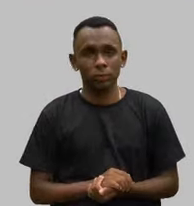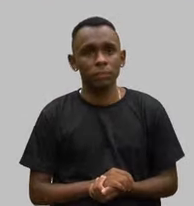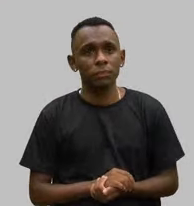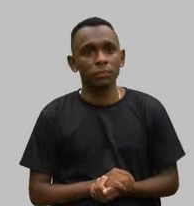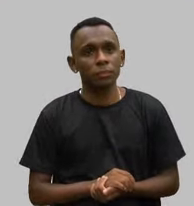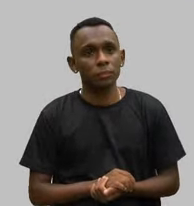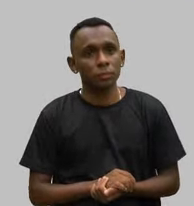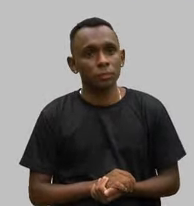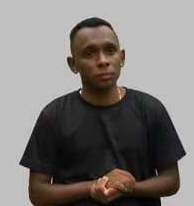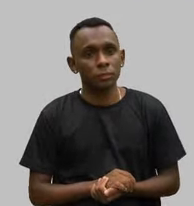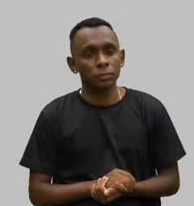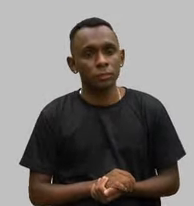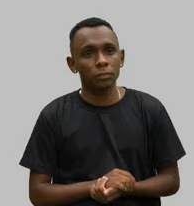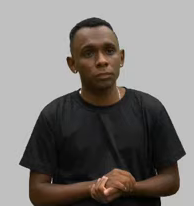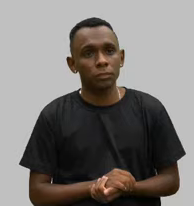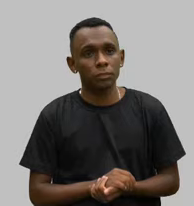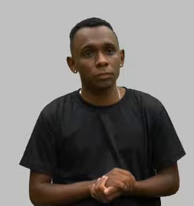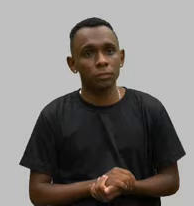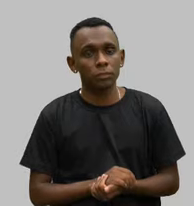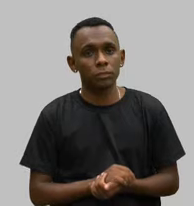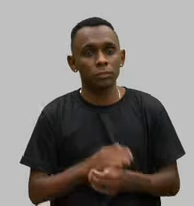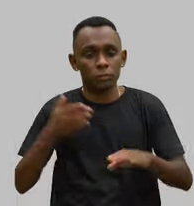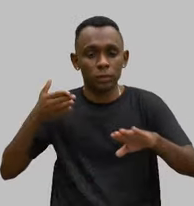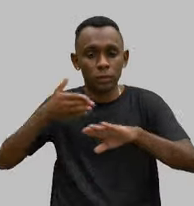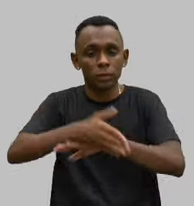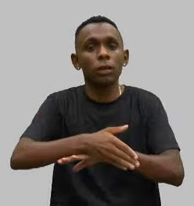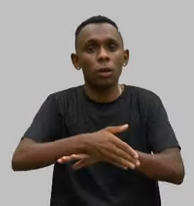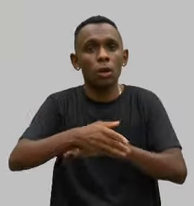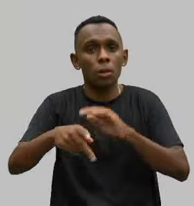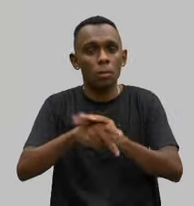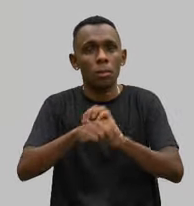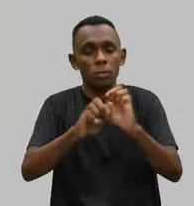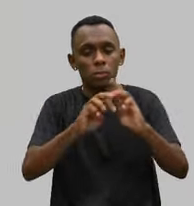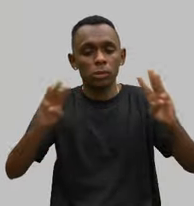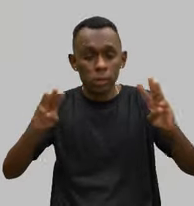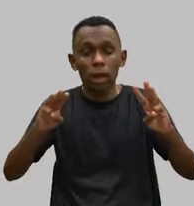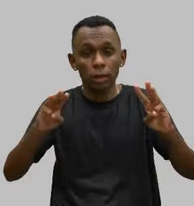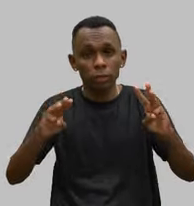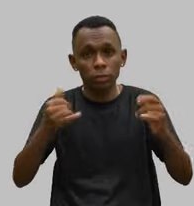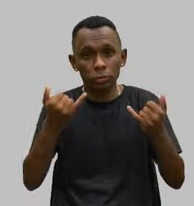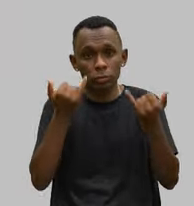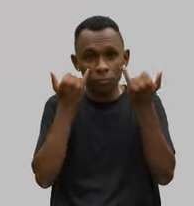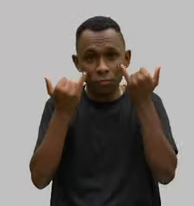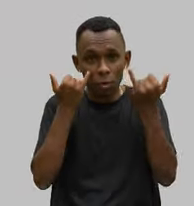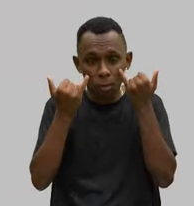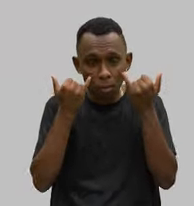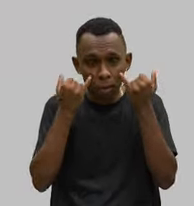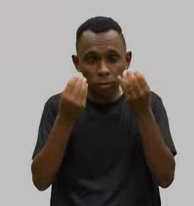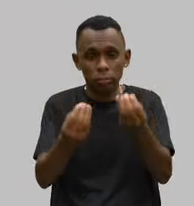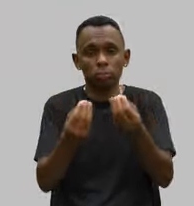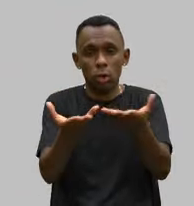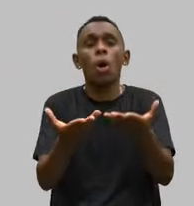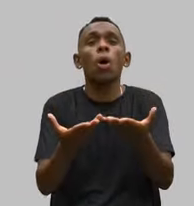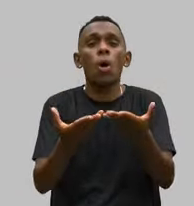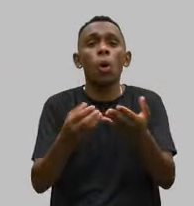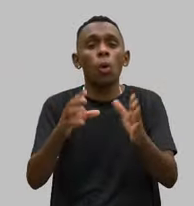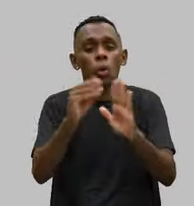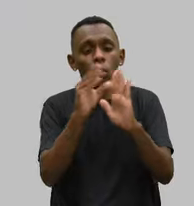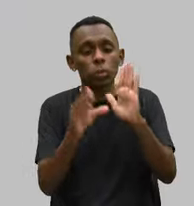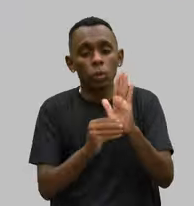população acesse o canal Assembleia fiscaliza para receber conteúdo